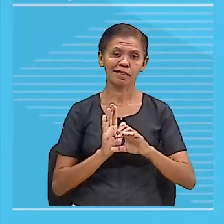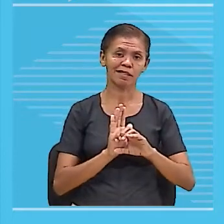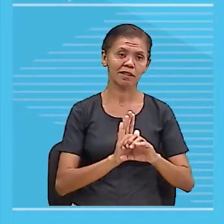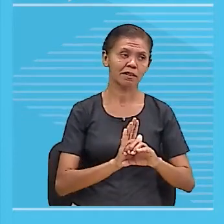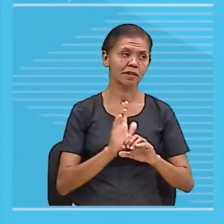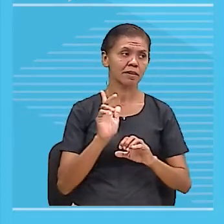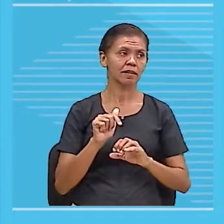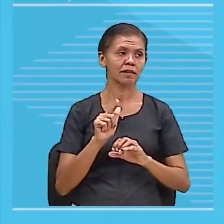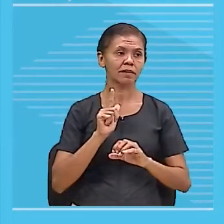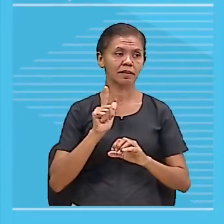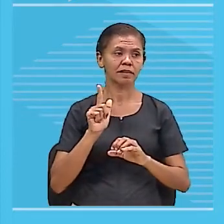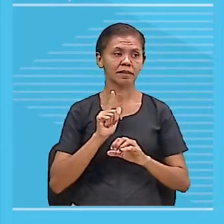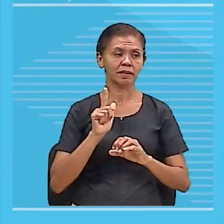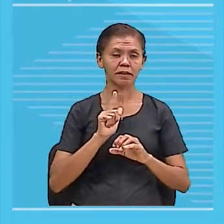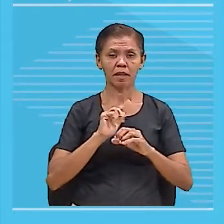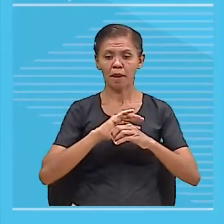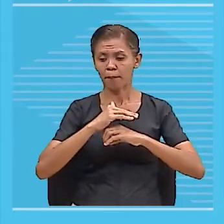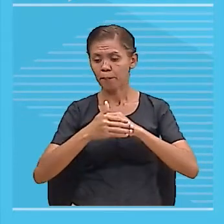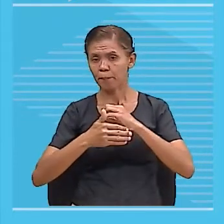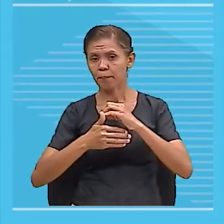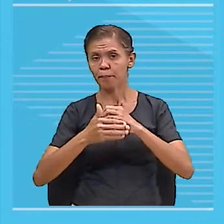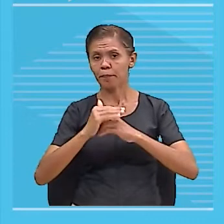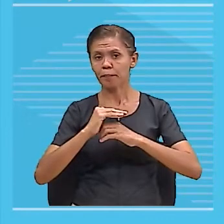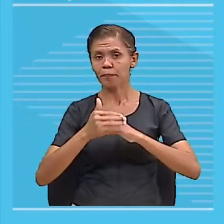placas condutoras de eletricidade